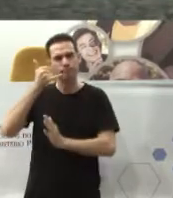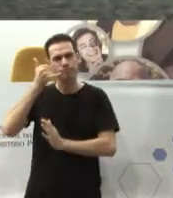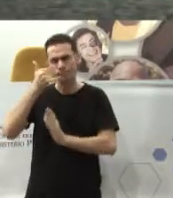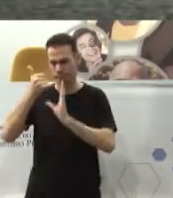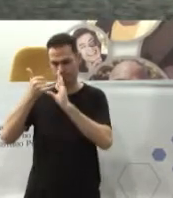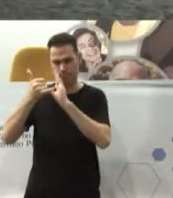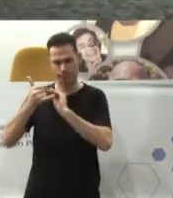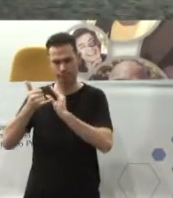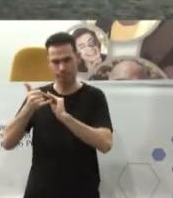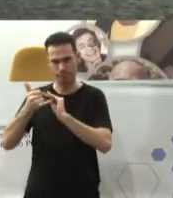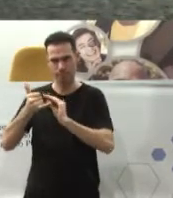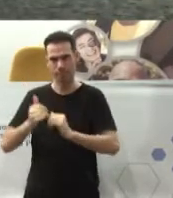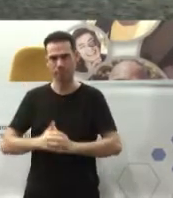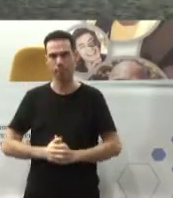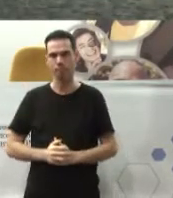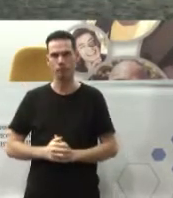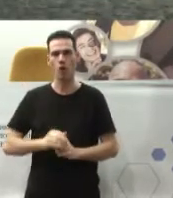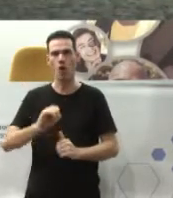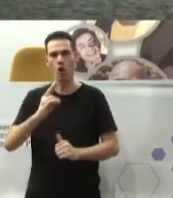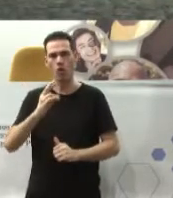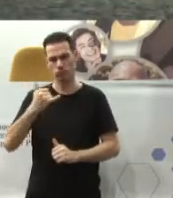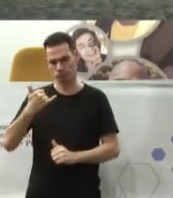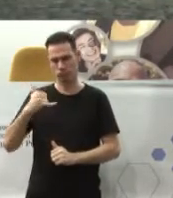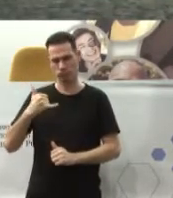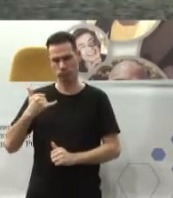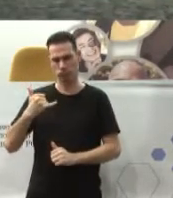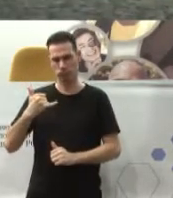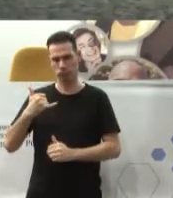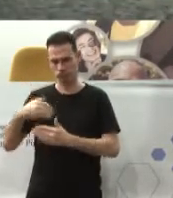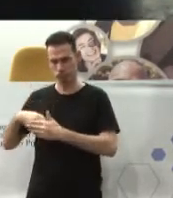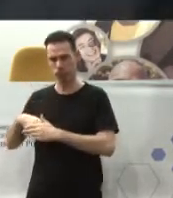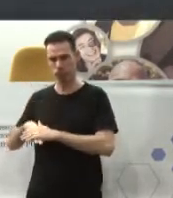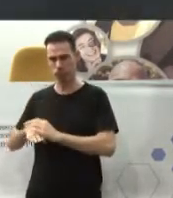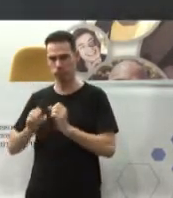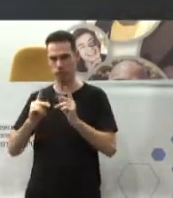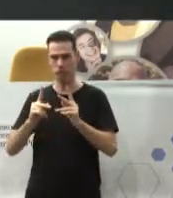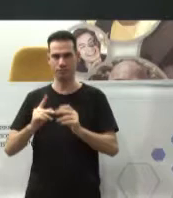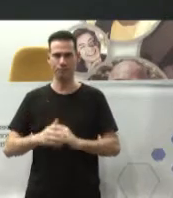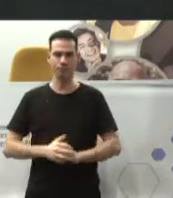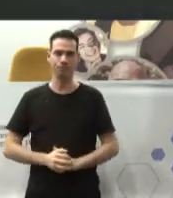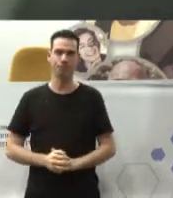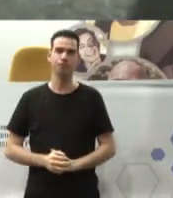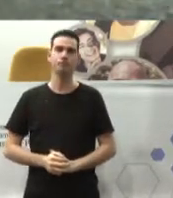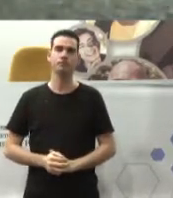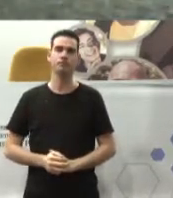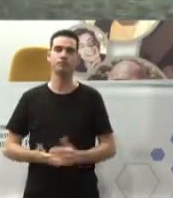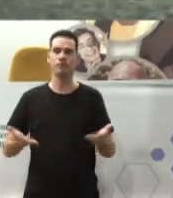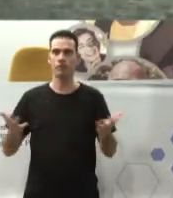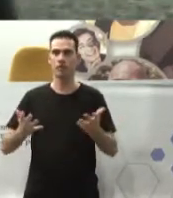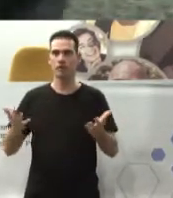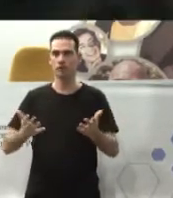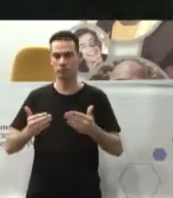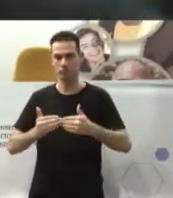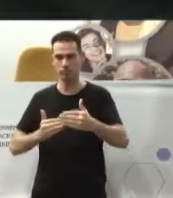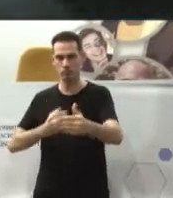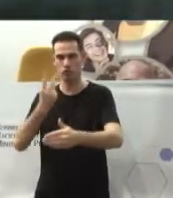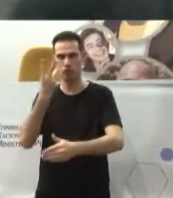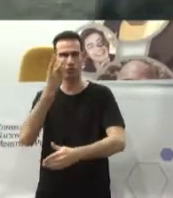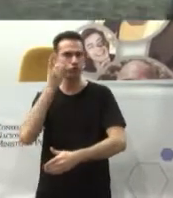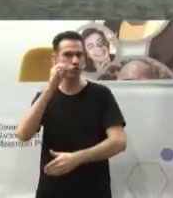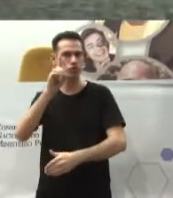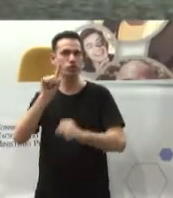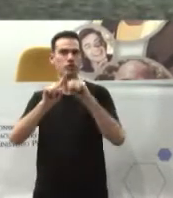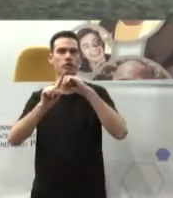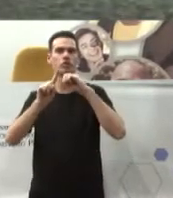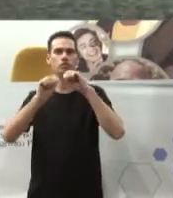aparelhos celulares ou mantê-los no modo silencioso durante todo o evento. Damos início ao segundo dia do